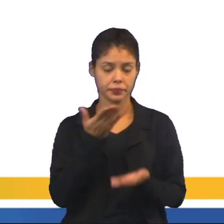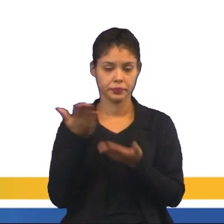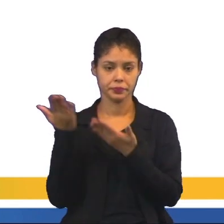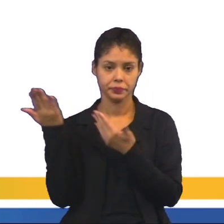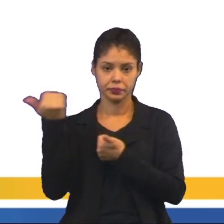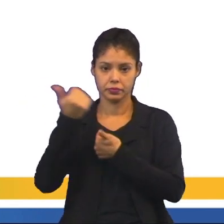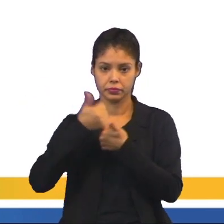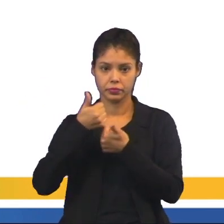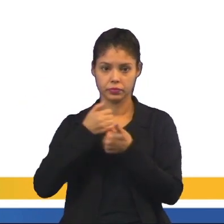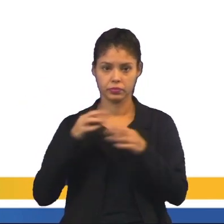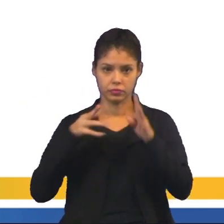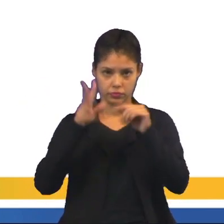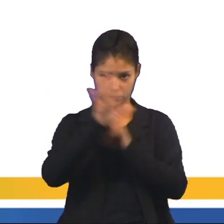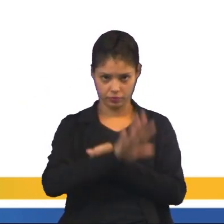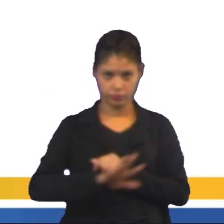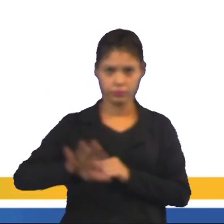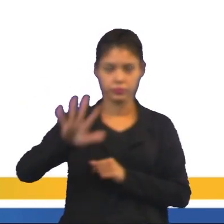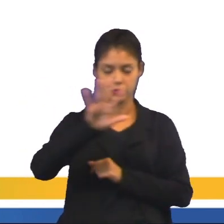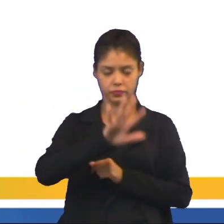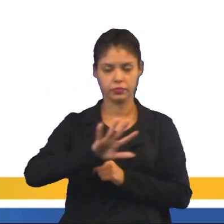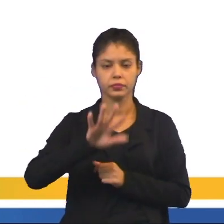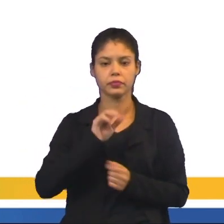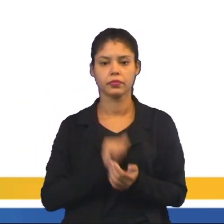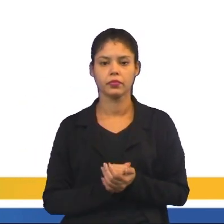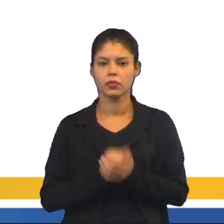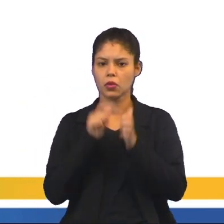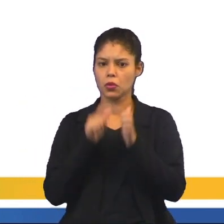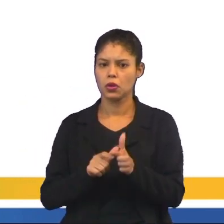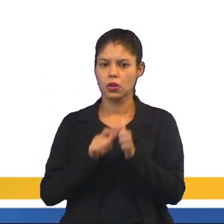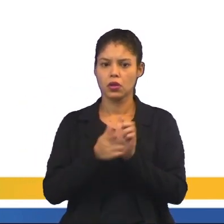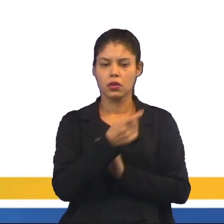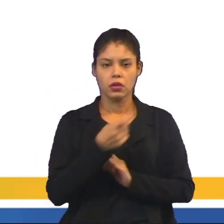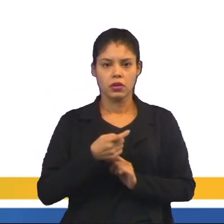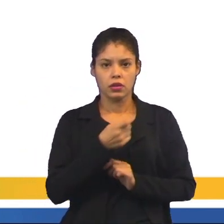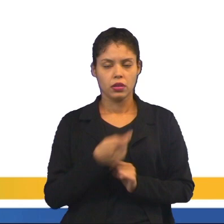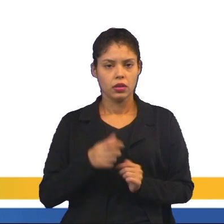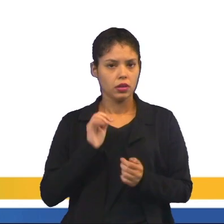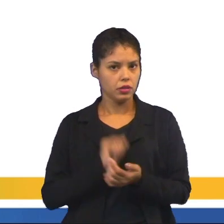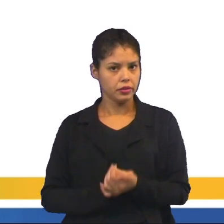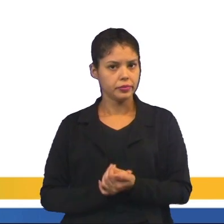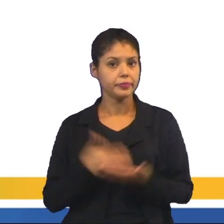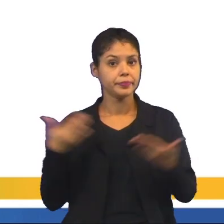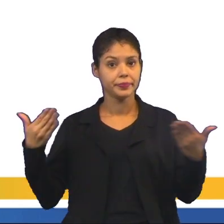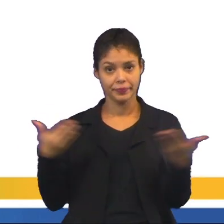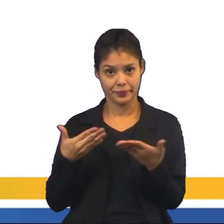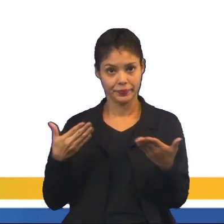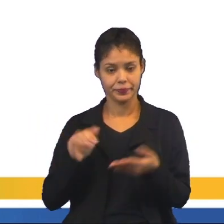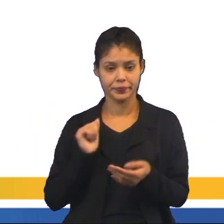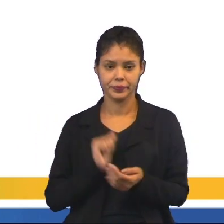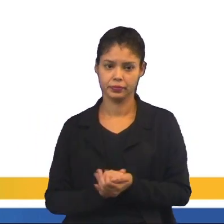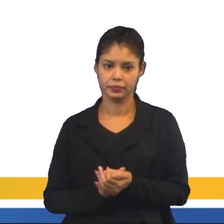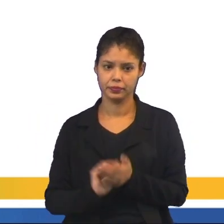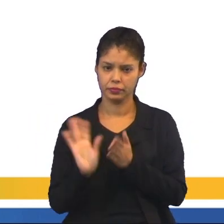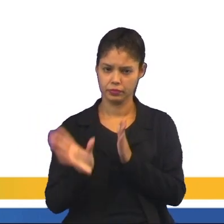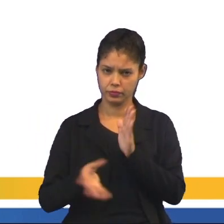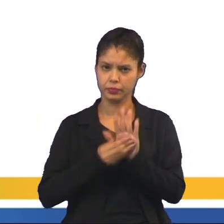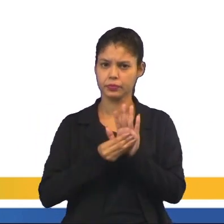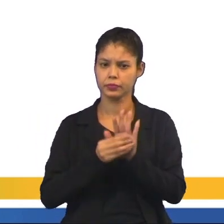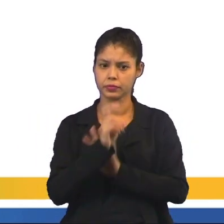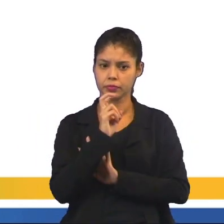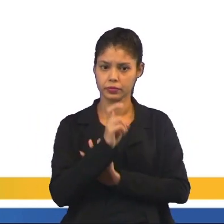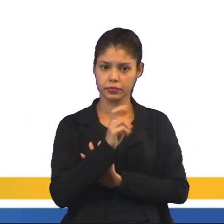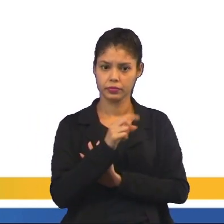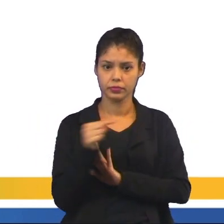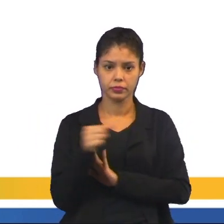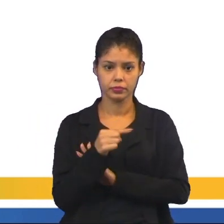vou substituir toda essa operação aí aonde tiver x, tá? Aonde tiver x agora, eu vou colocar